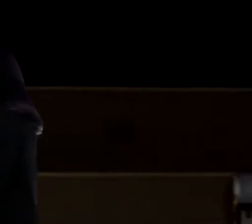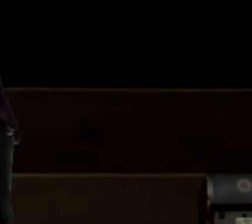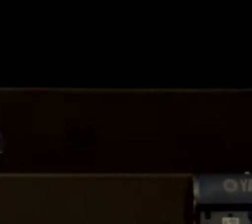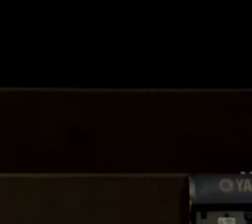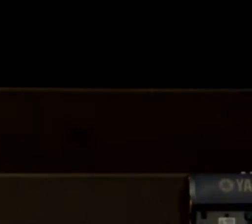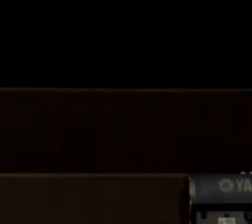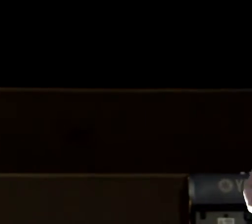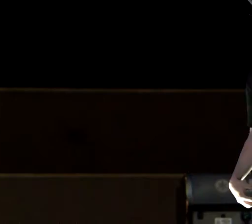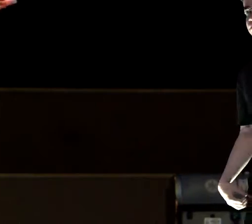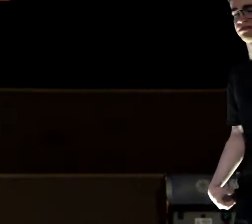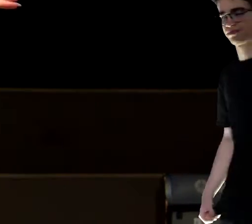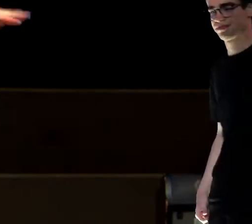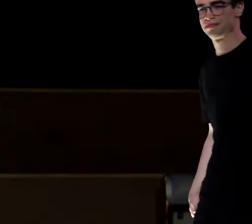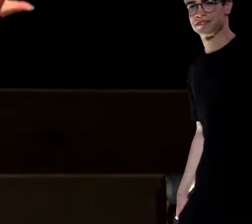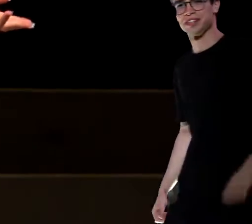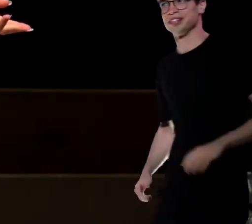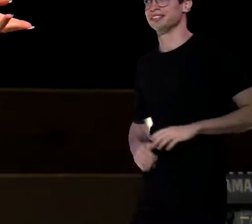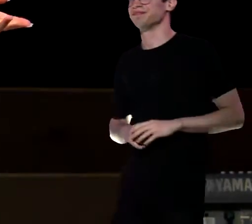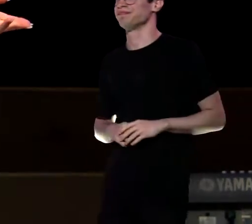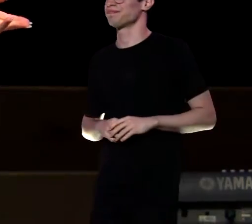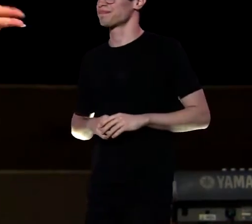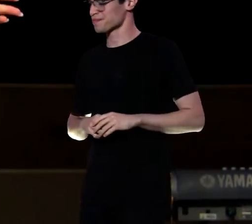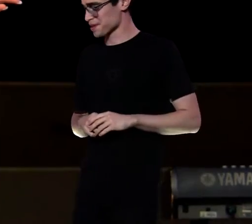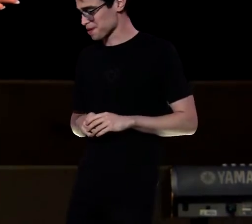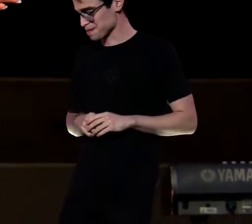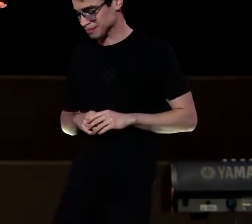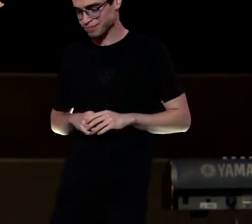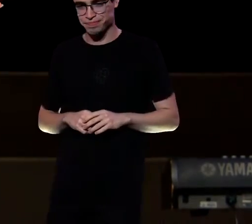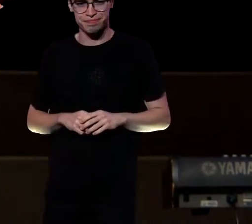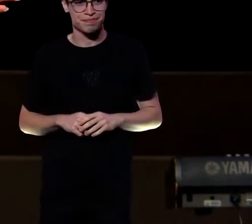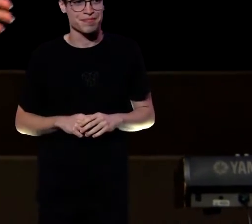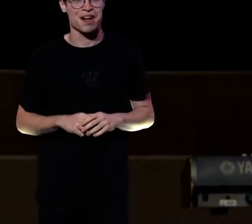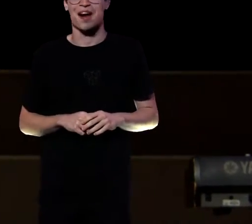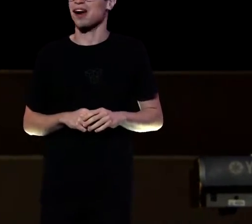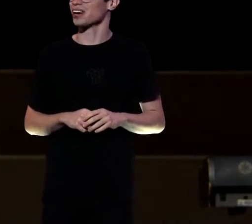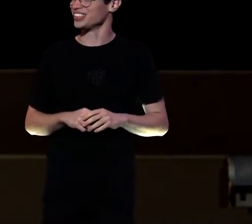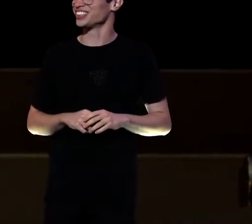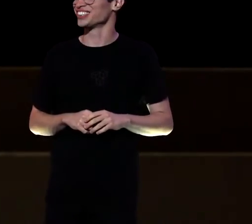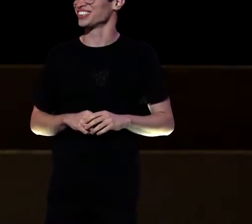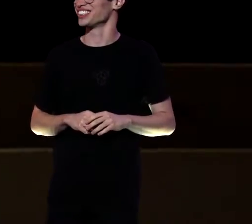Aqui no Flow, presta atenção aí, se tem alguém falando do seu lado, cutuca e pede silêncio.